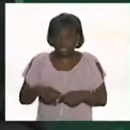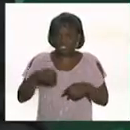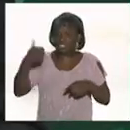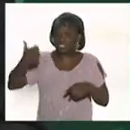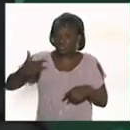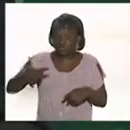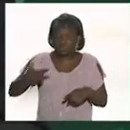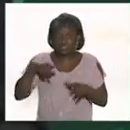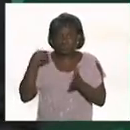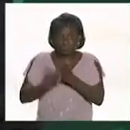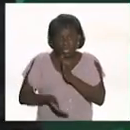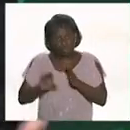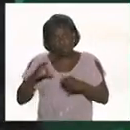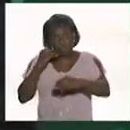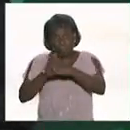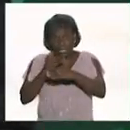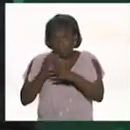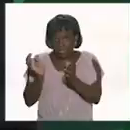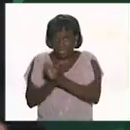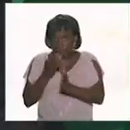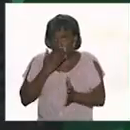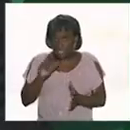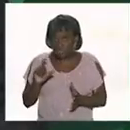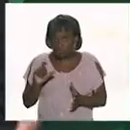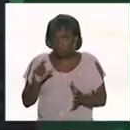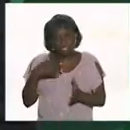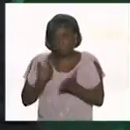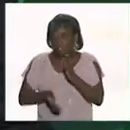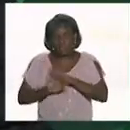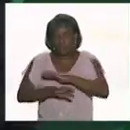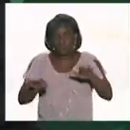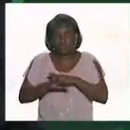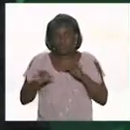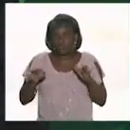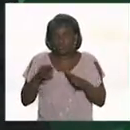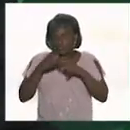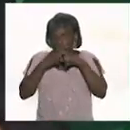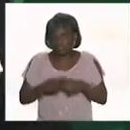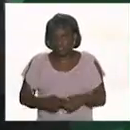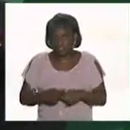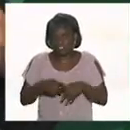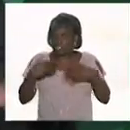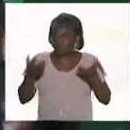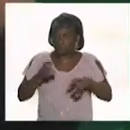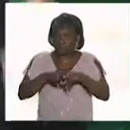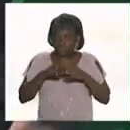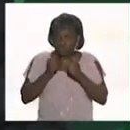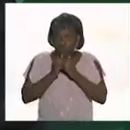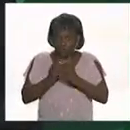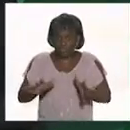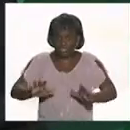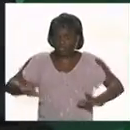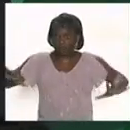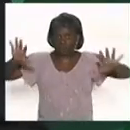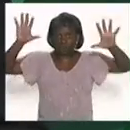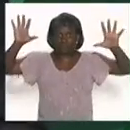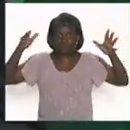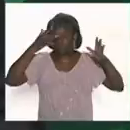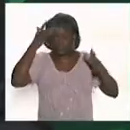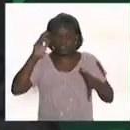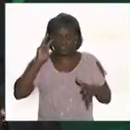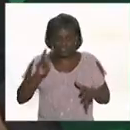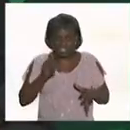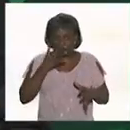Se na segunda rodada você já perde ou empata para um pequeno, você está praticamente eliminado da competição. Então, por isso, acho que começar com o clássico traz